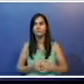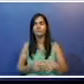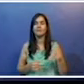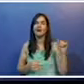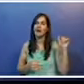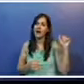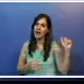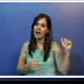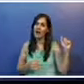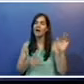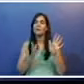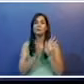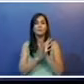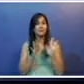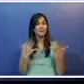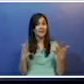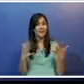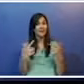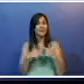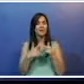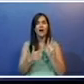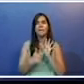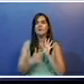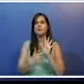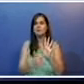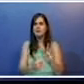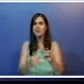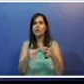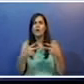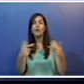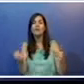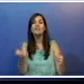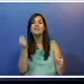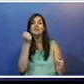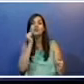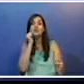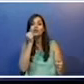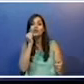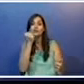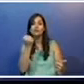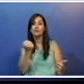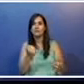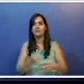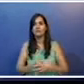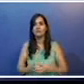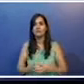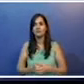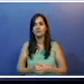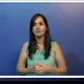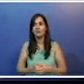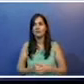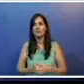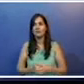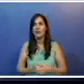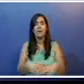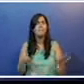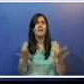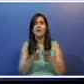Alternativa A. Apresentar um conteúdo de natureza científica. Mesmo